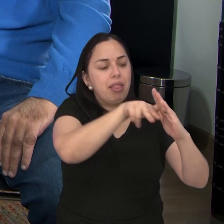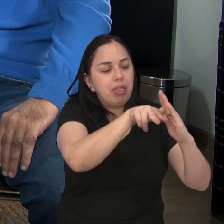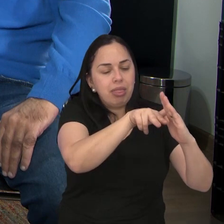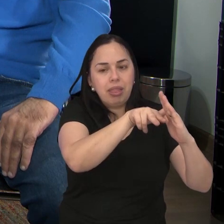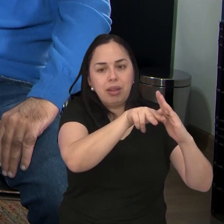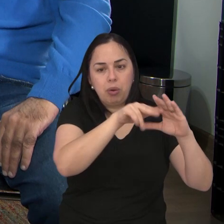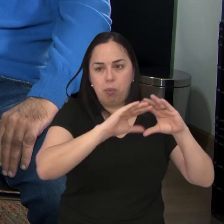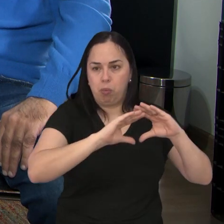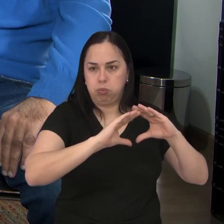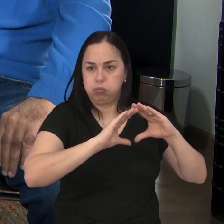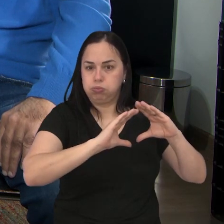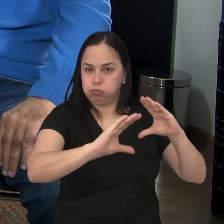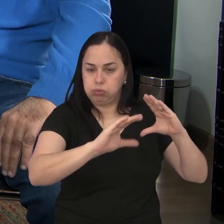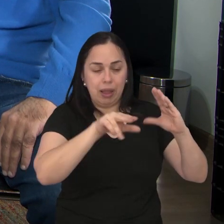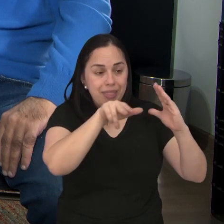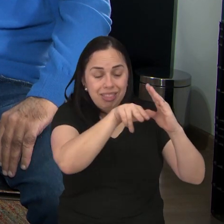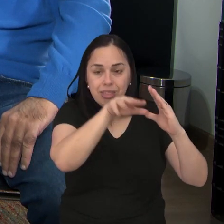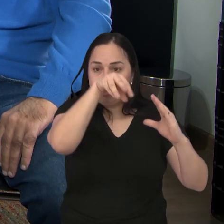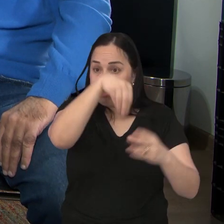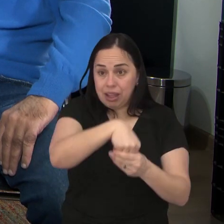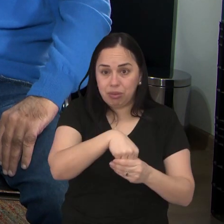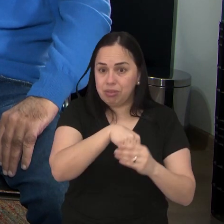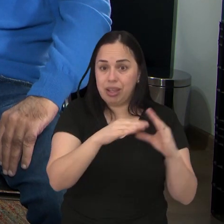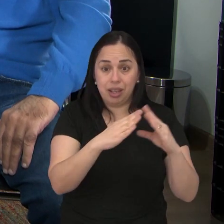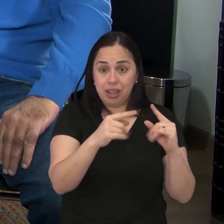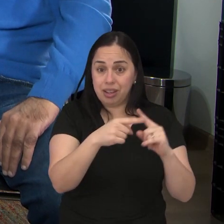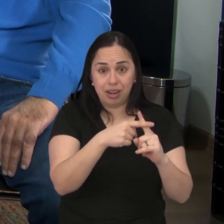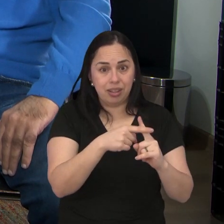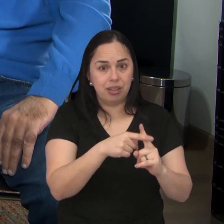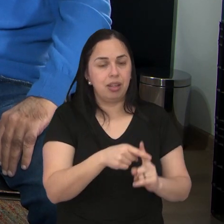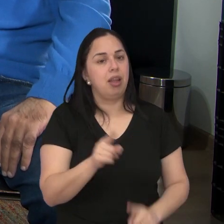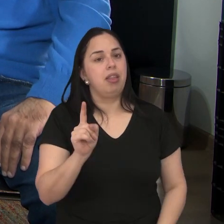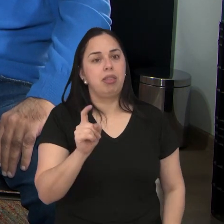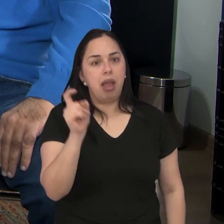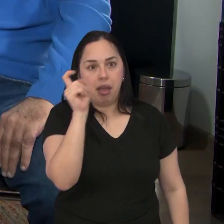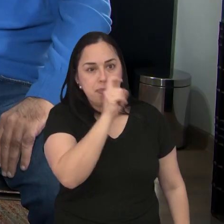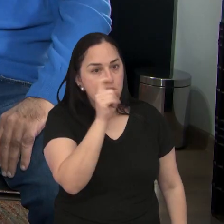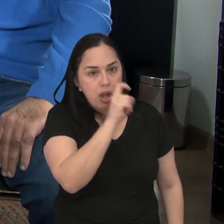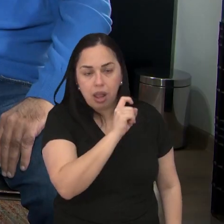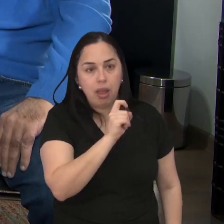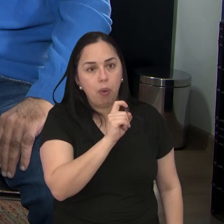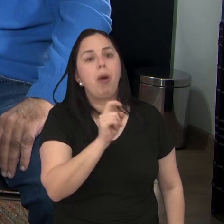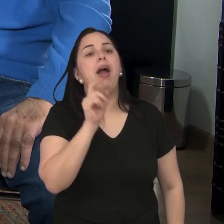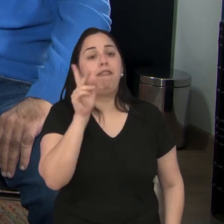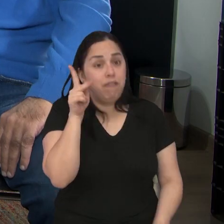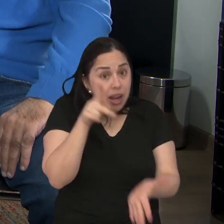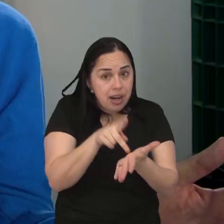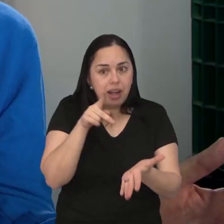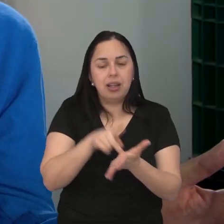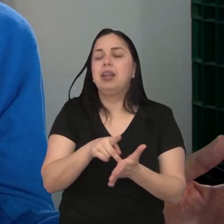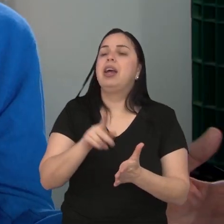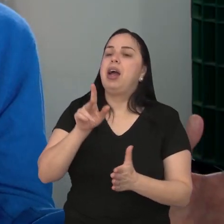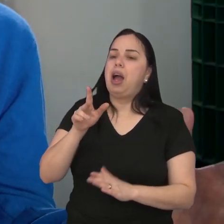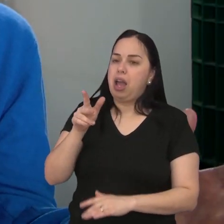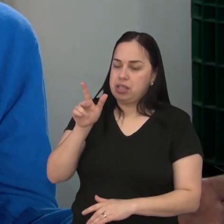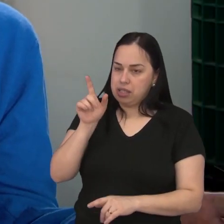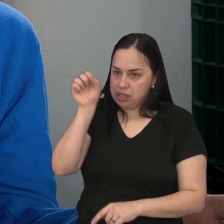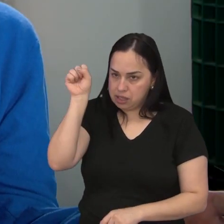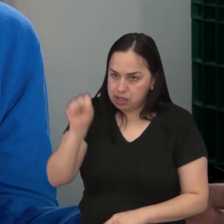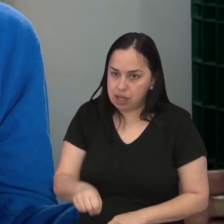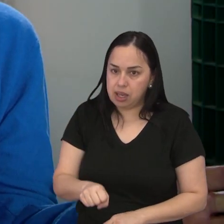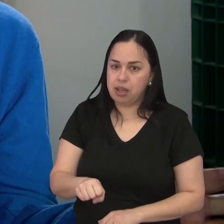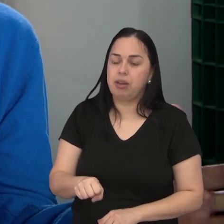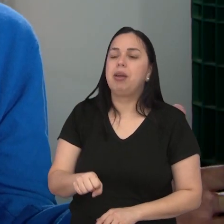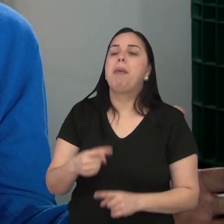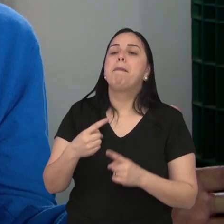emparedado, com caixão e tudo, dentro da igreja, e que lá está. Isso não é mito, isso é verdade. Isso é verdade. A história do